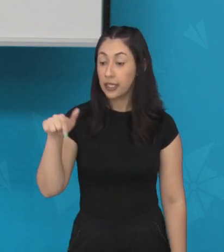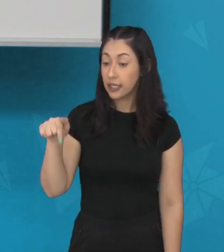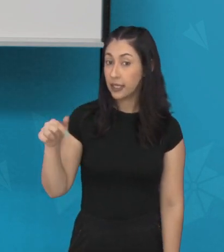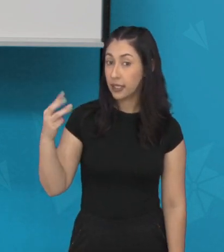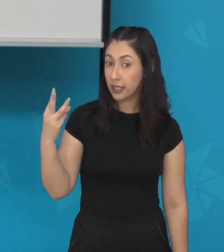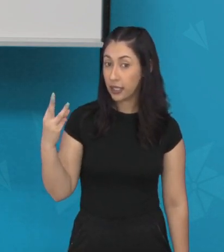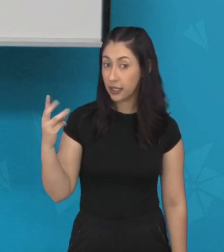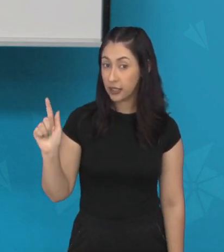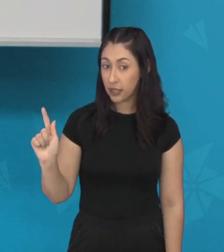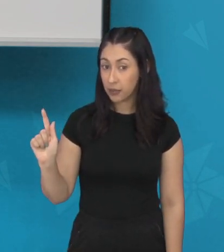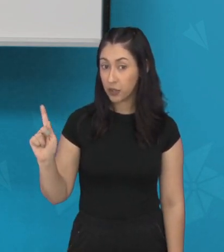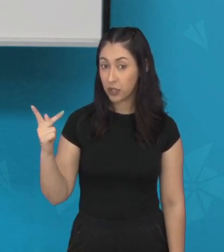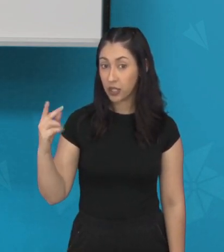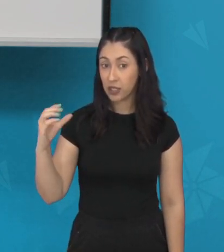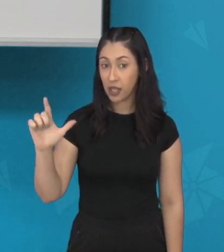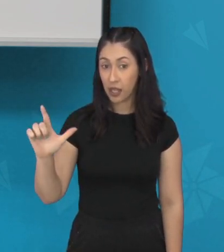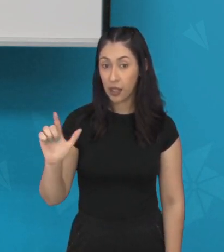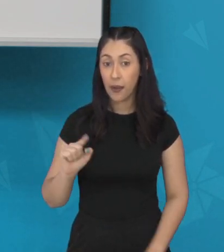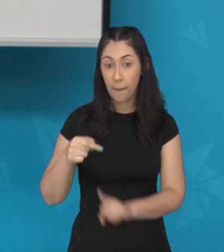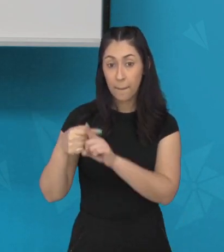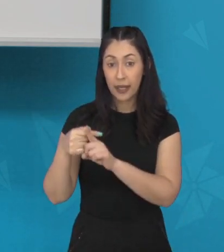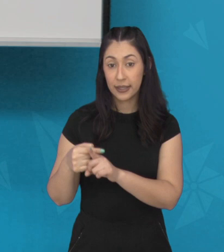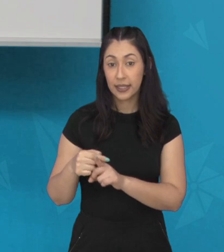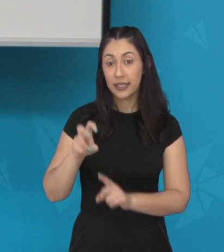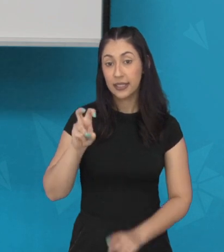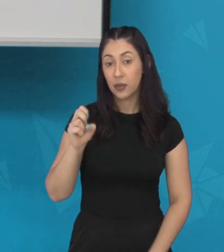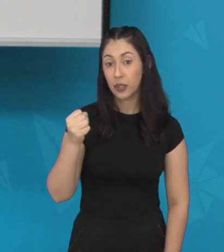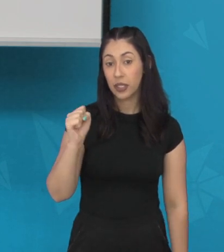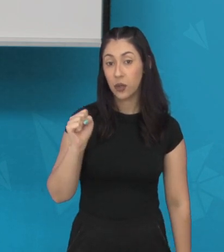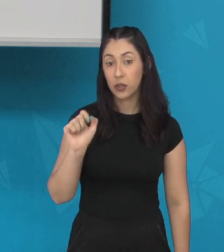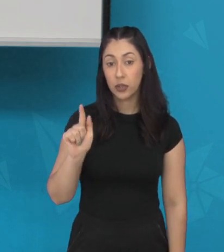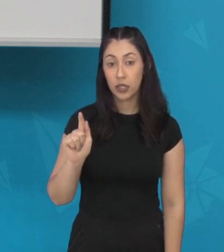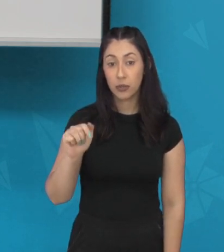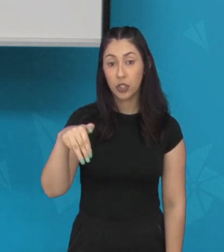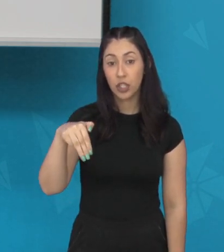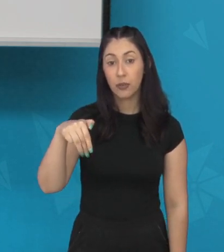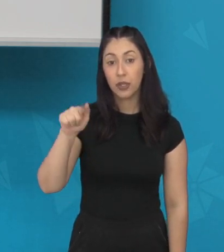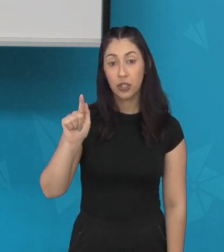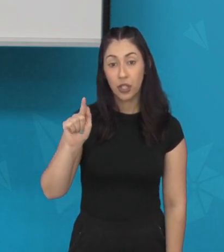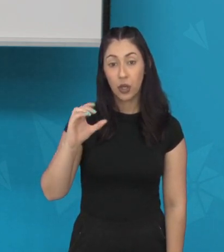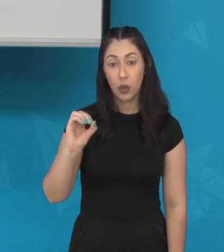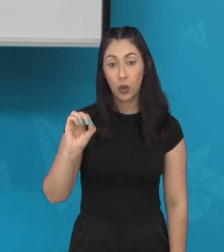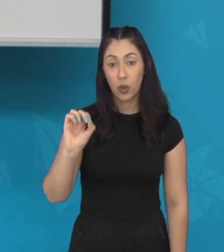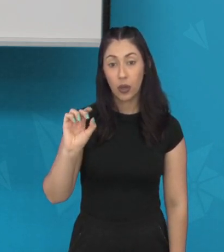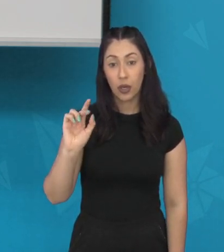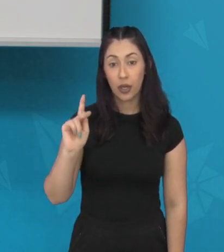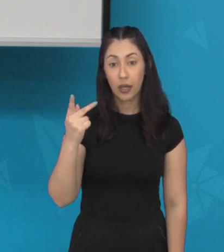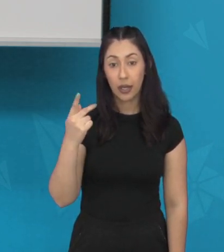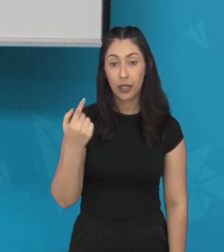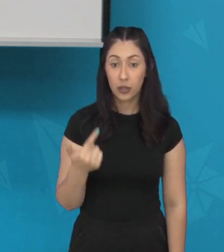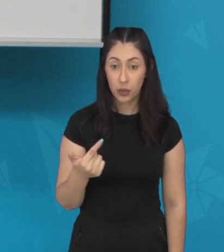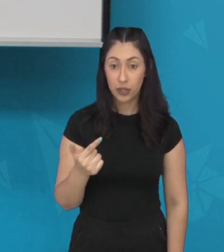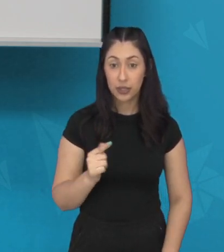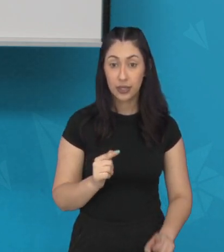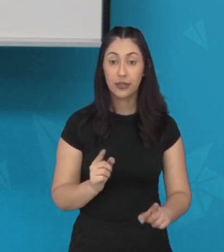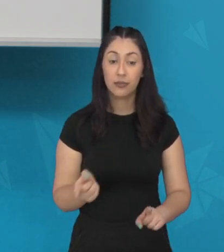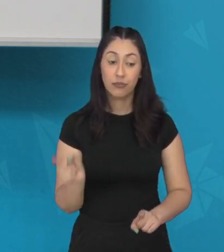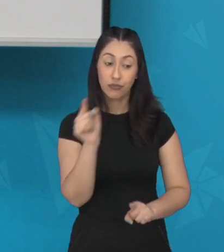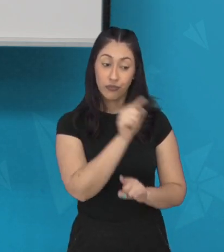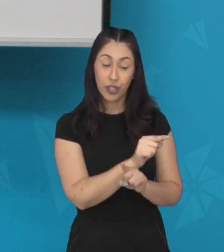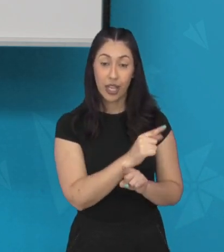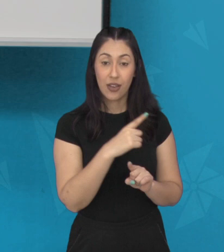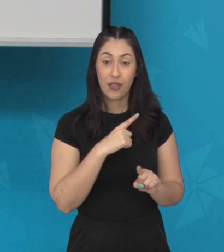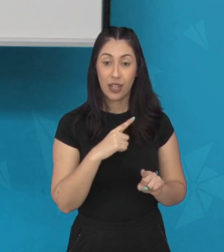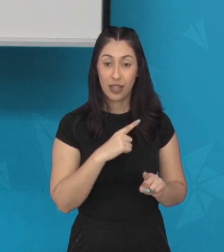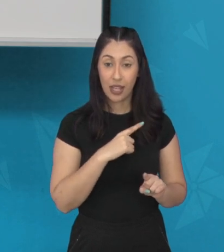temos 73 gramas de ácido clorídrico mais 58 gramas de hidróxido de magnésio, formando então 95 gramas de